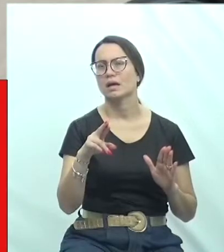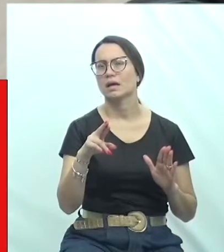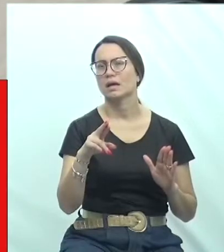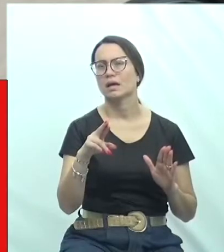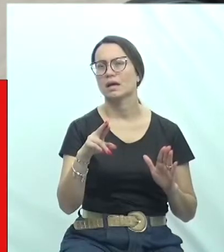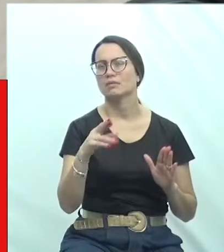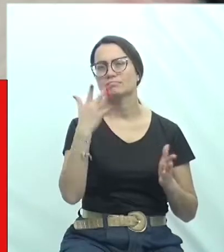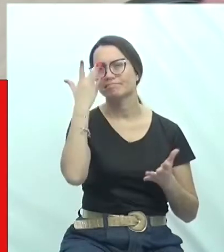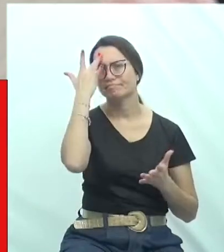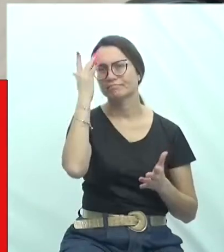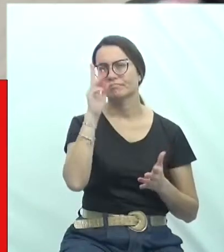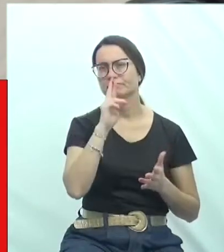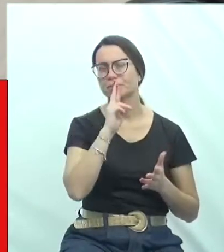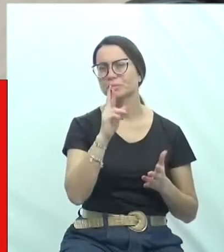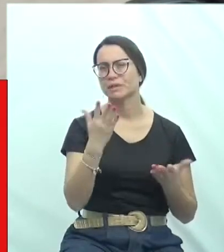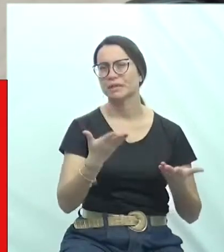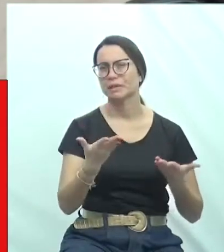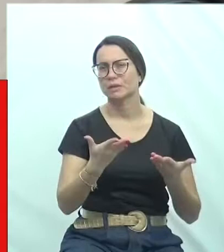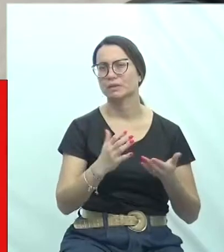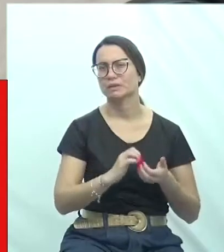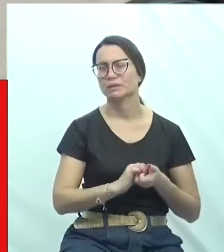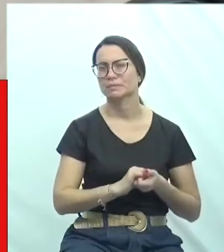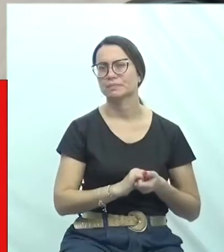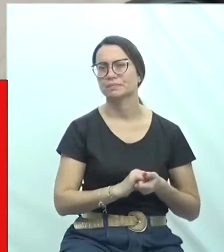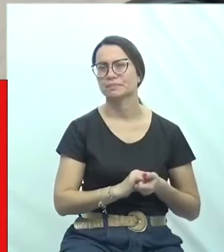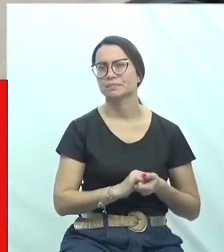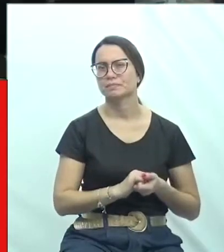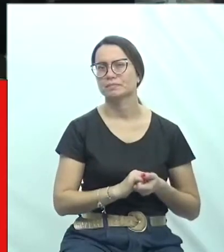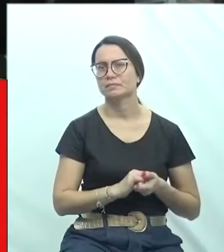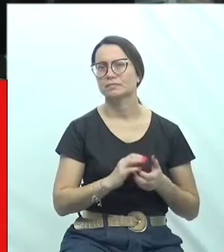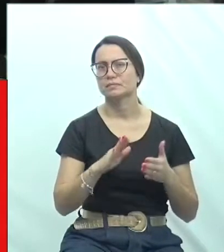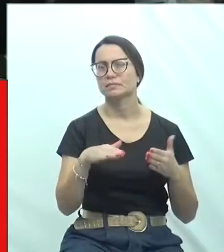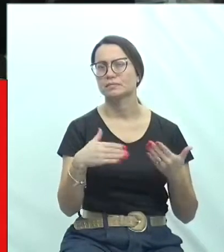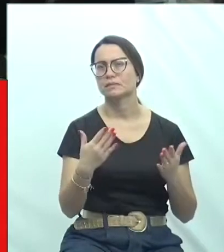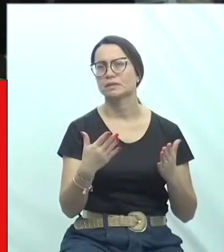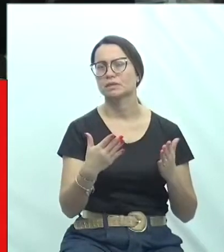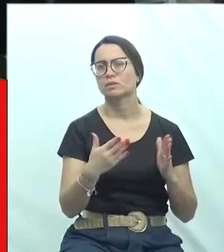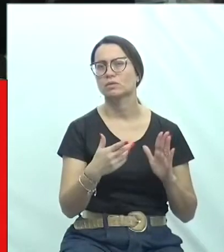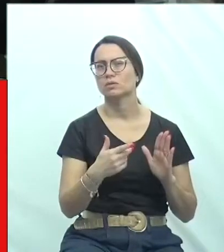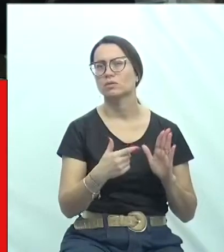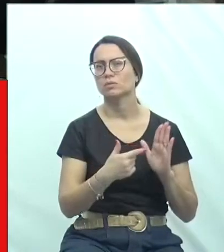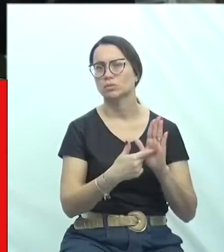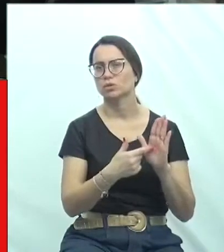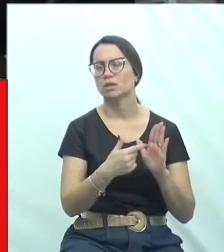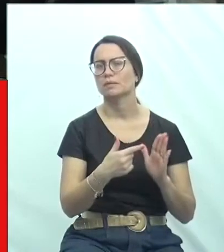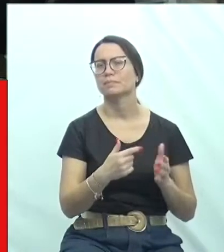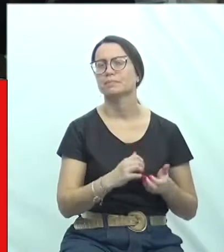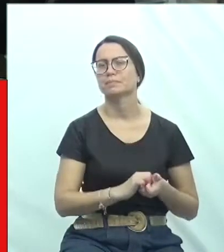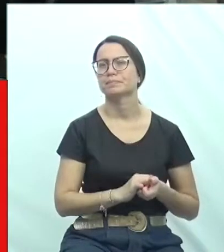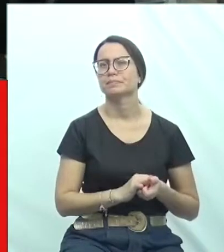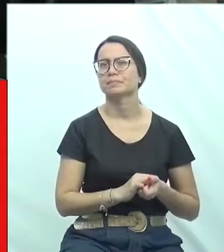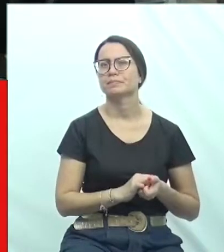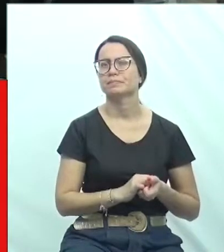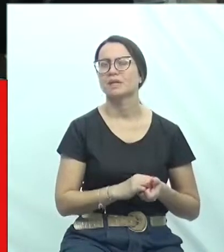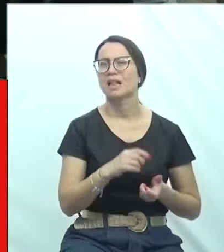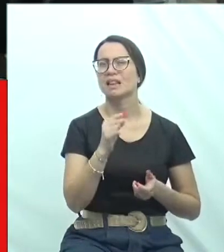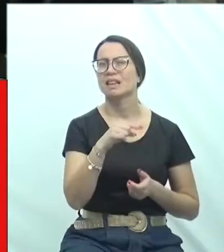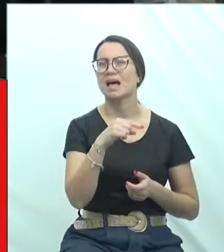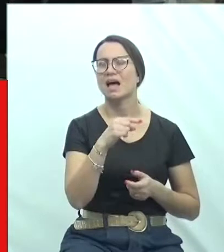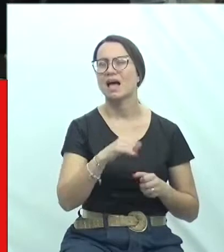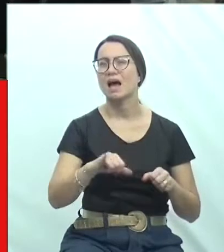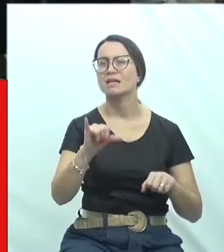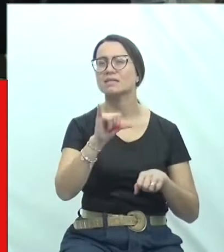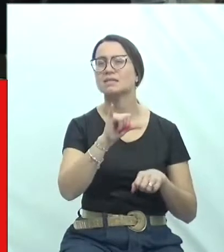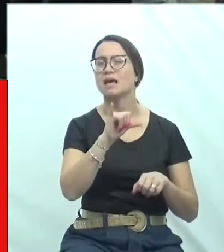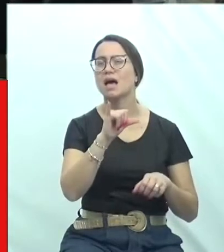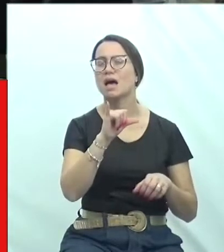saberia responder de primeira. Se pois bem. Então eu vou passar na rede de vocês, nas outras, lá é a central. Quando